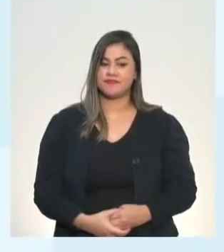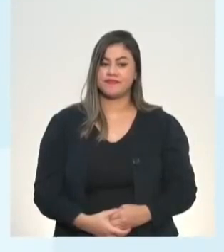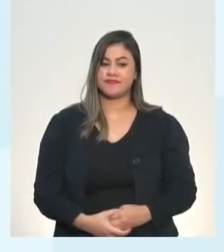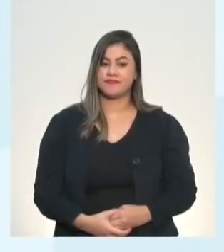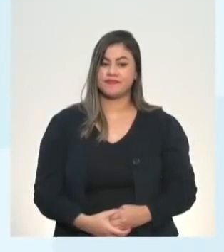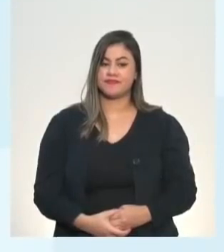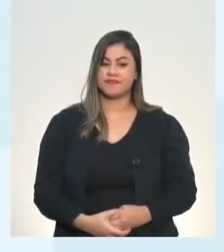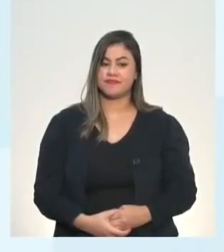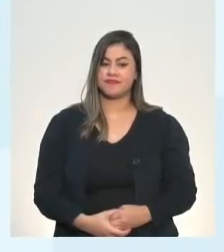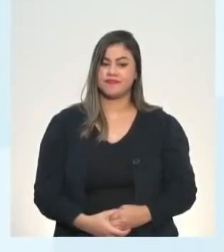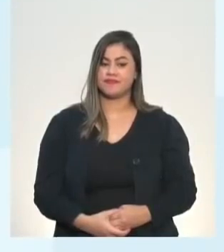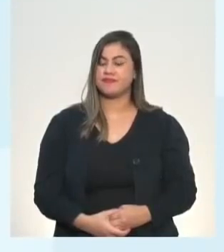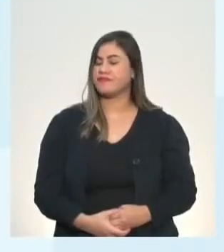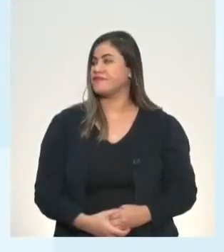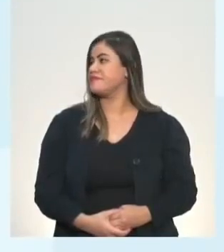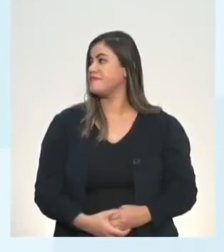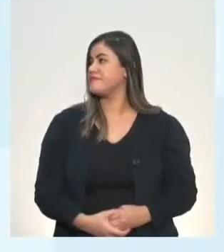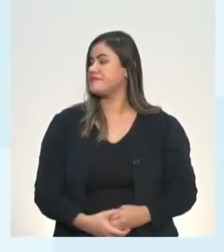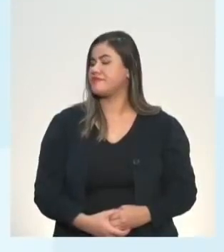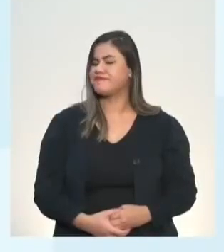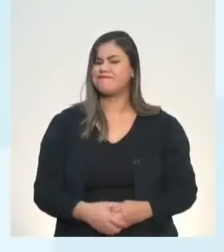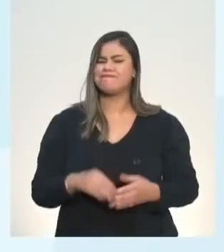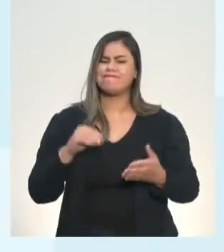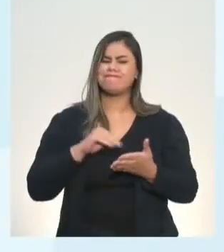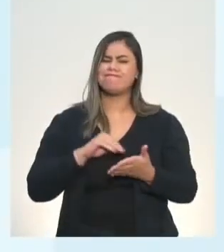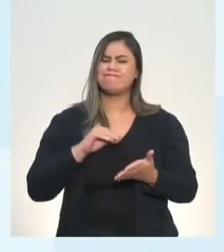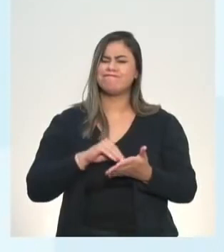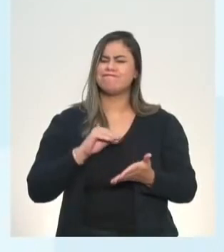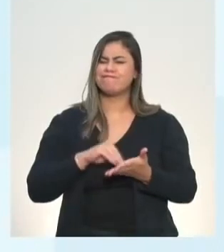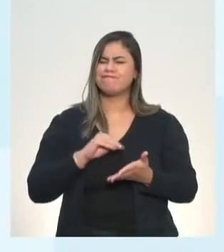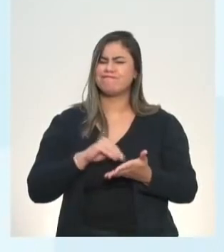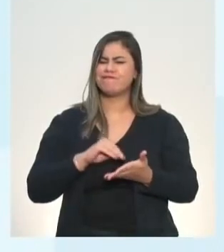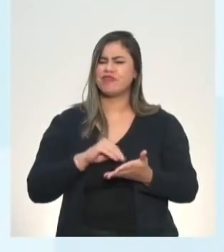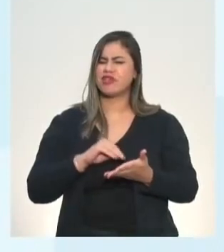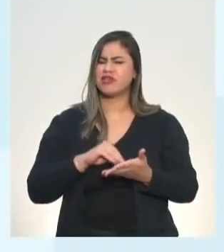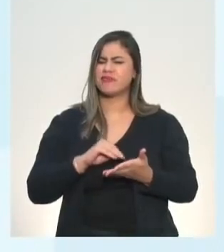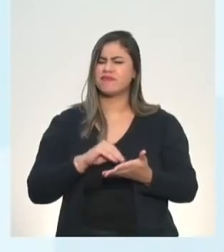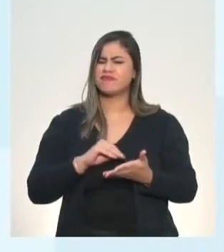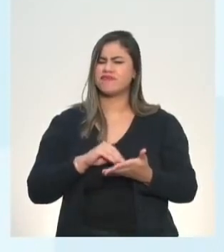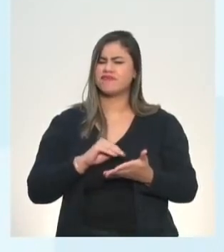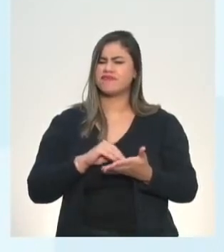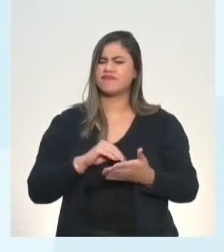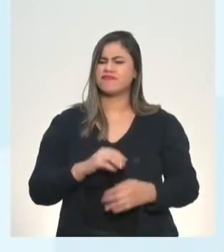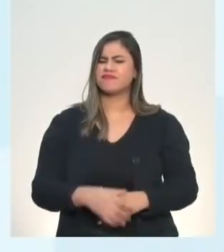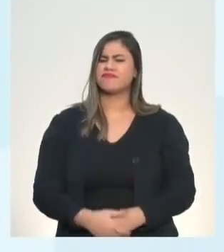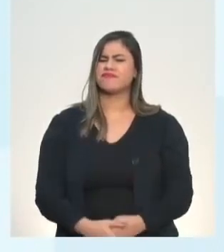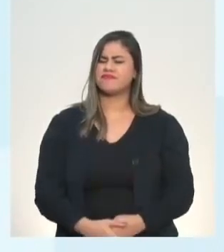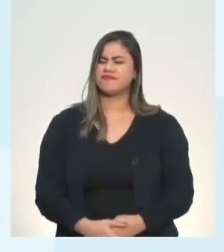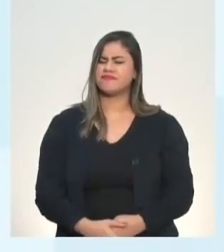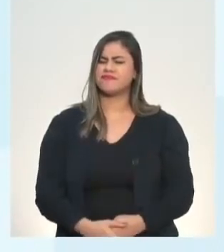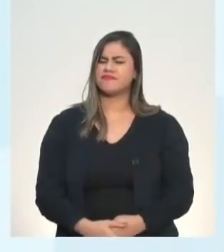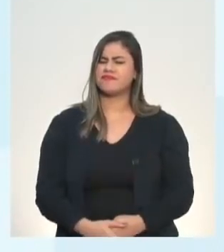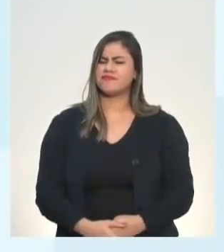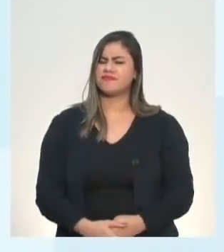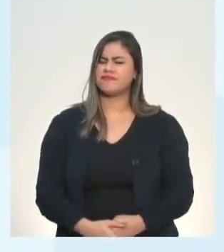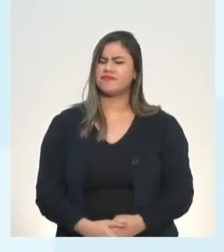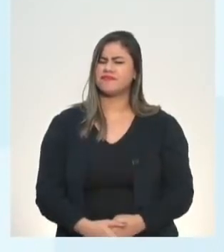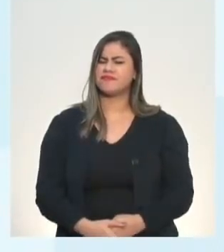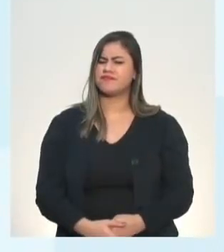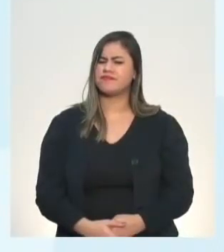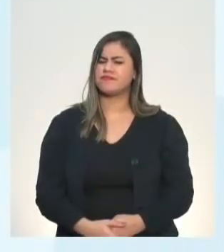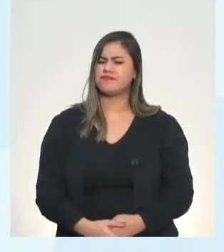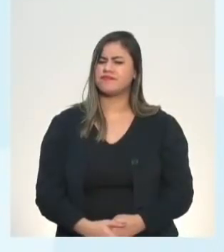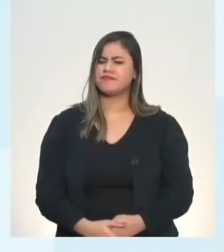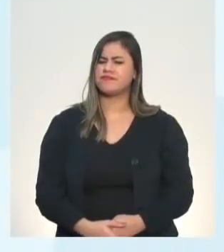when did... Aí está faltando alguma coisinha aqui. Aqui era, na verdade, não é when did